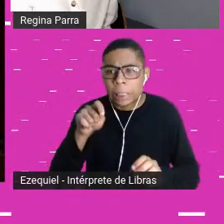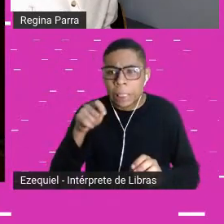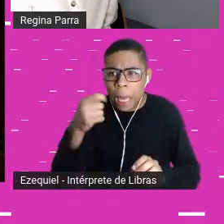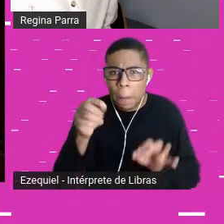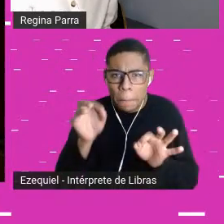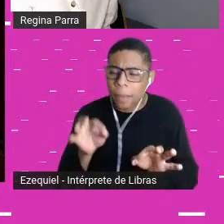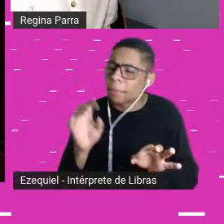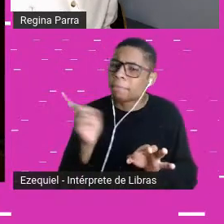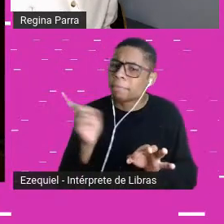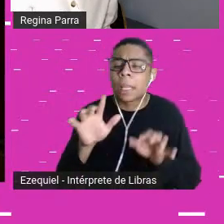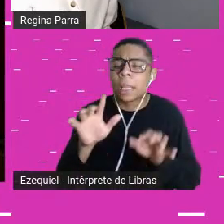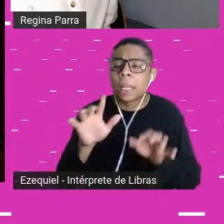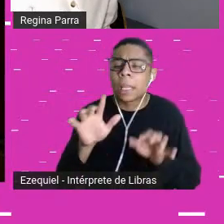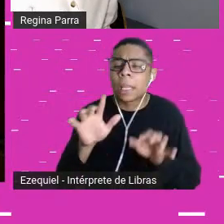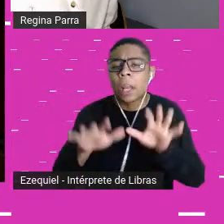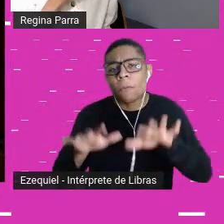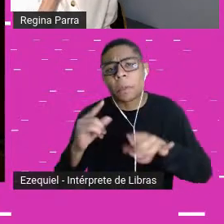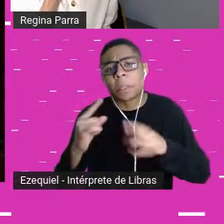Então,